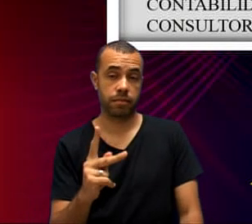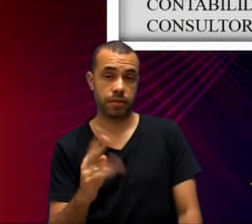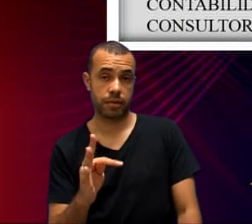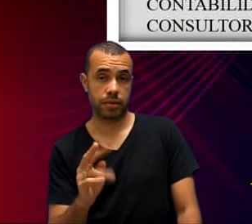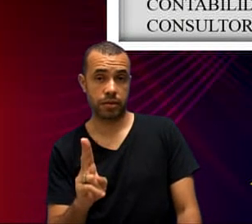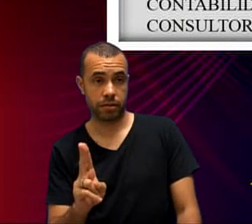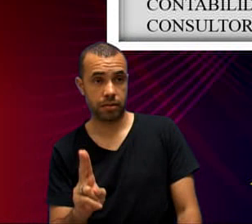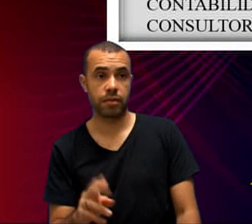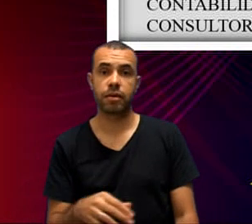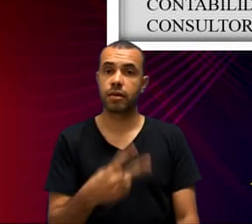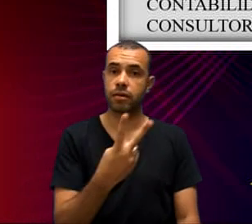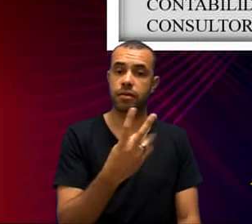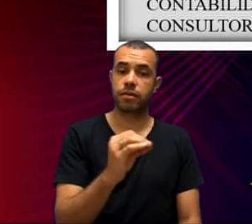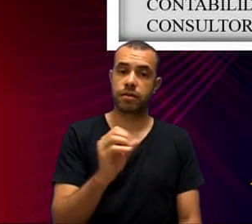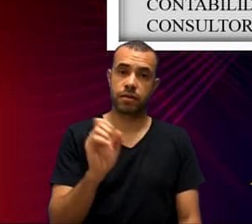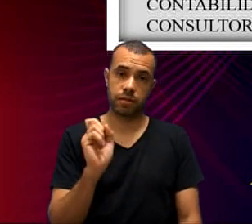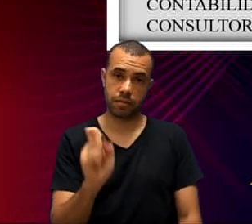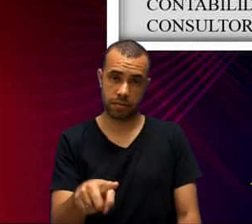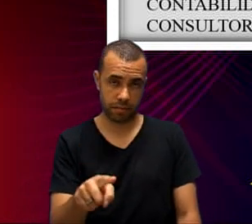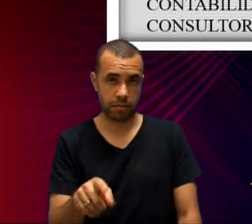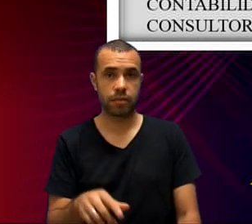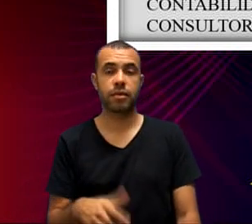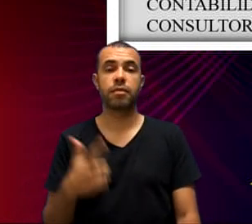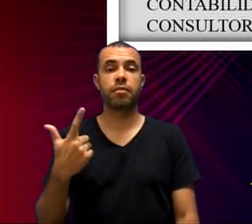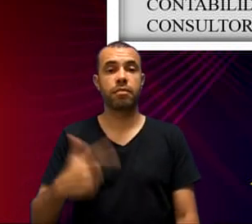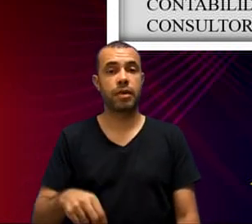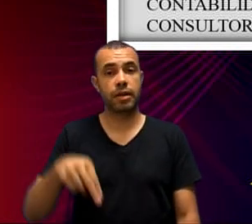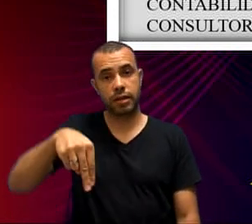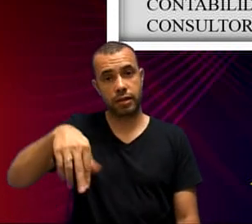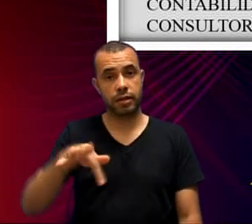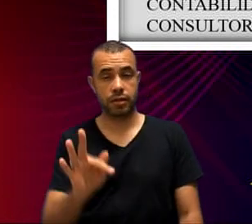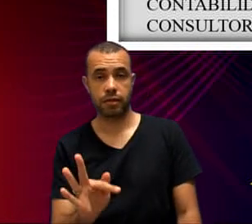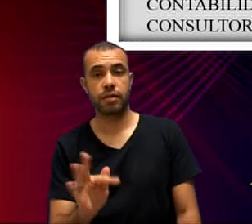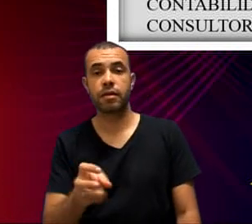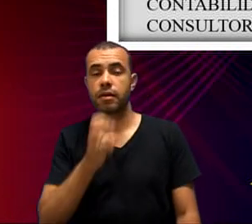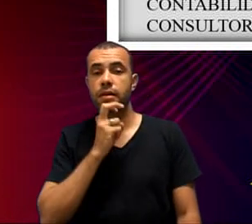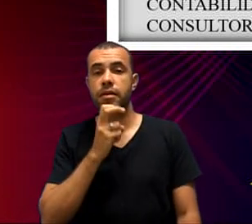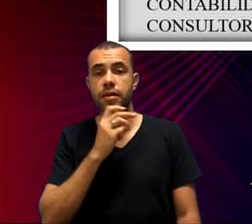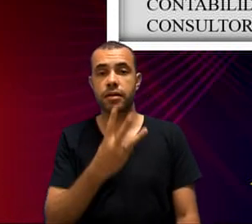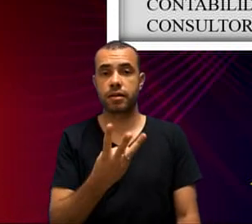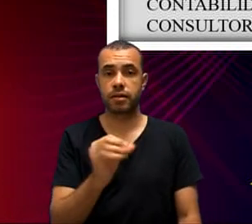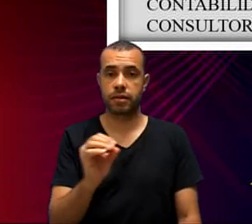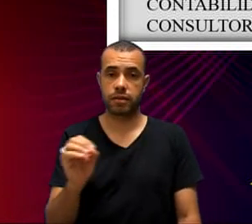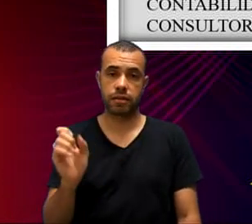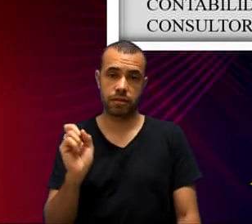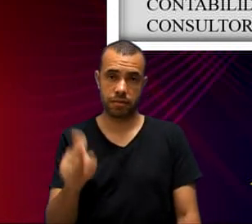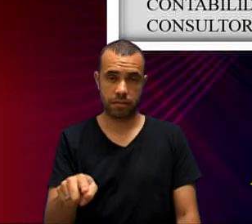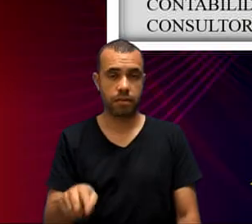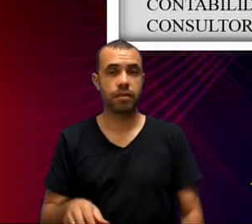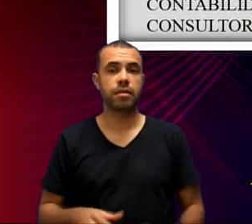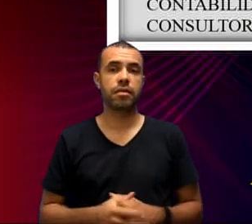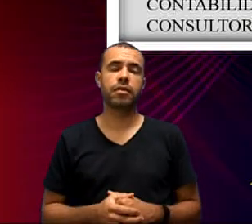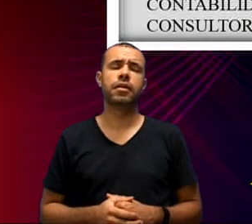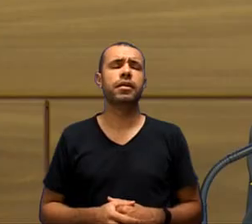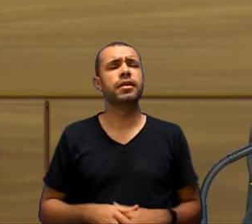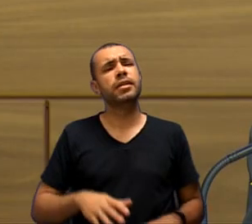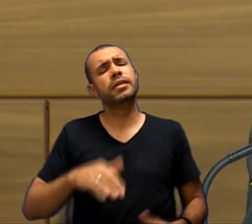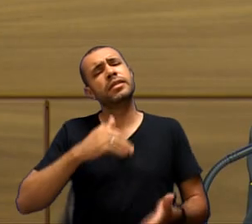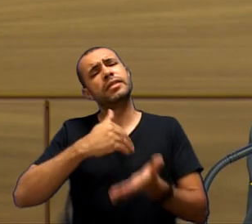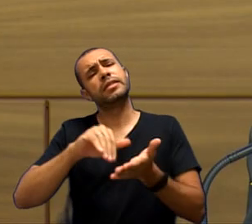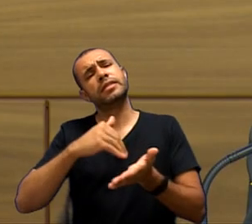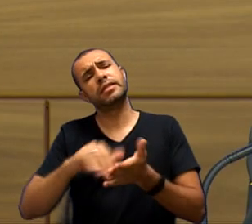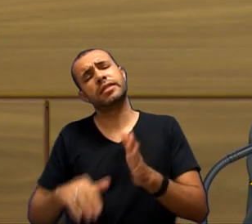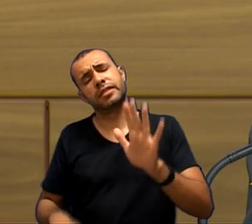de R$ 200.000, a nota fiscal sorocabana de R$ 300.000. Secretário, eu vou